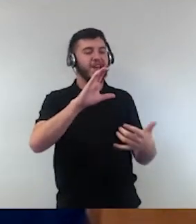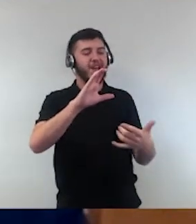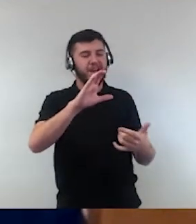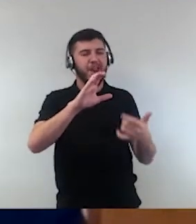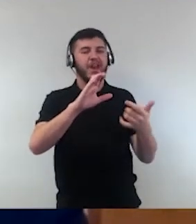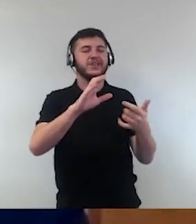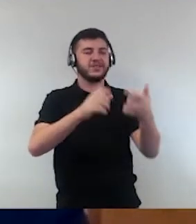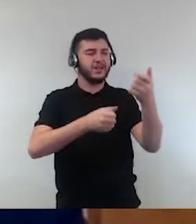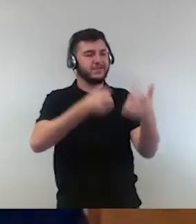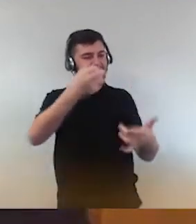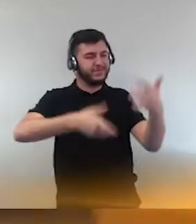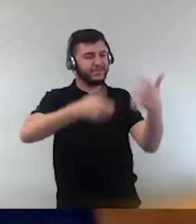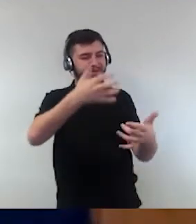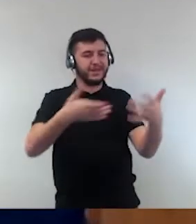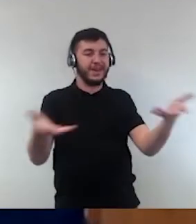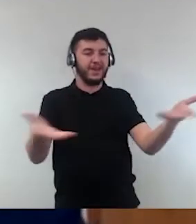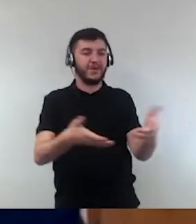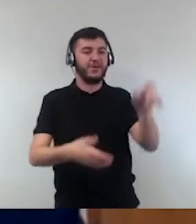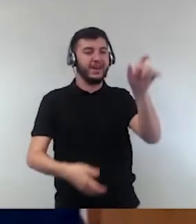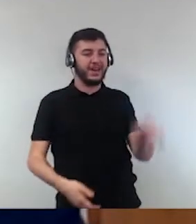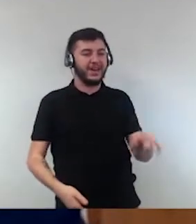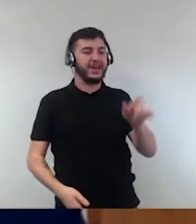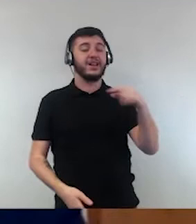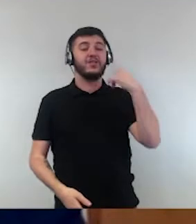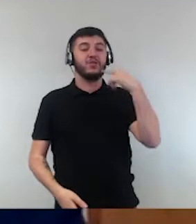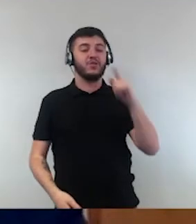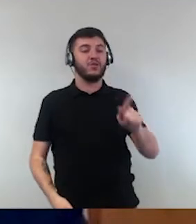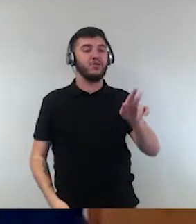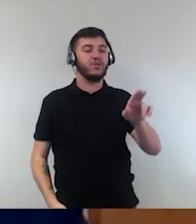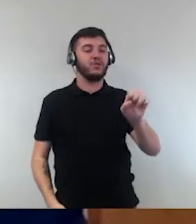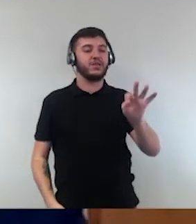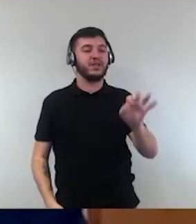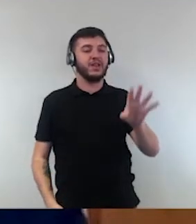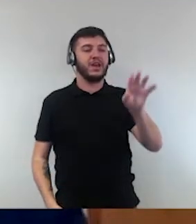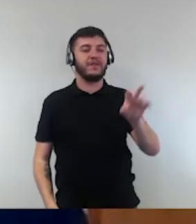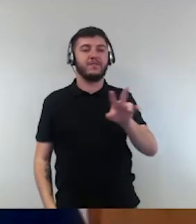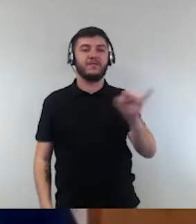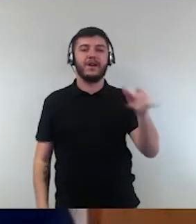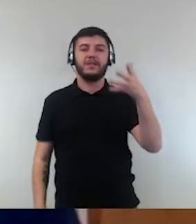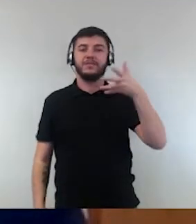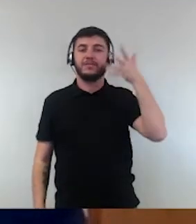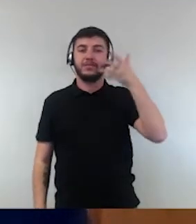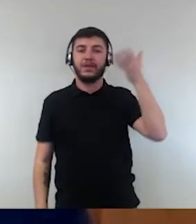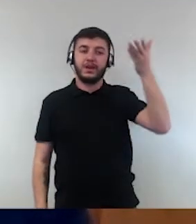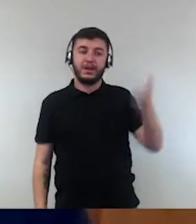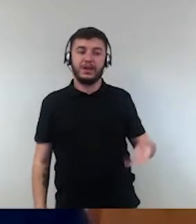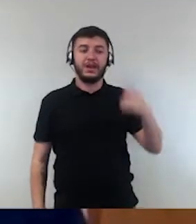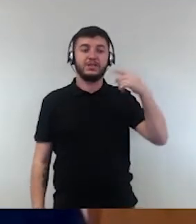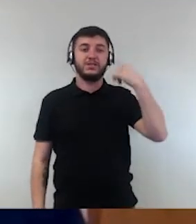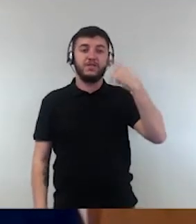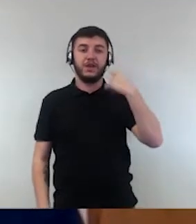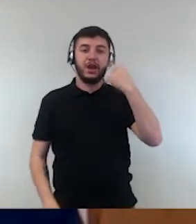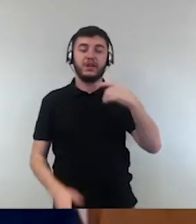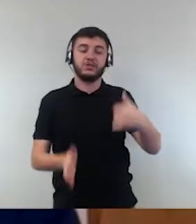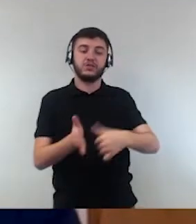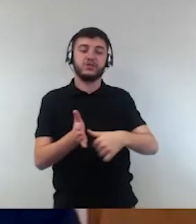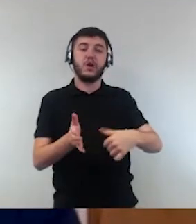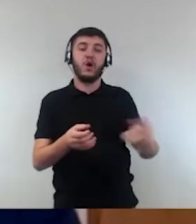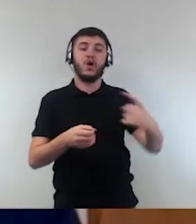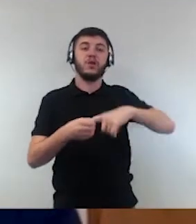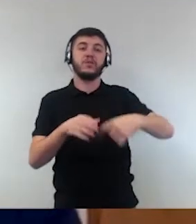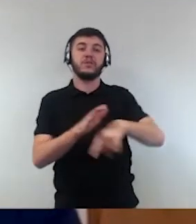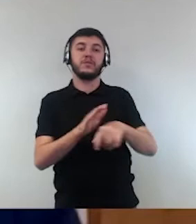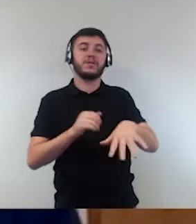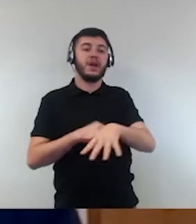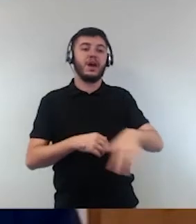questão. Nós vamos ouvir agora, então, o doutor Gustavo Demarque. O doutor Gustavo Demarque é advogado, sócio da área de Regulação, Infraestrutura e Regulação